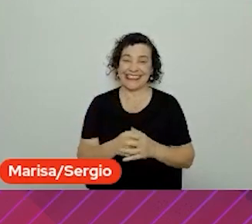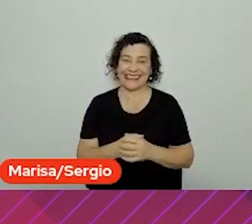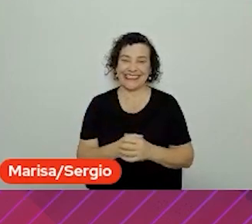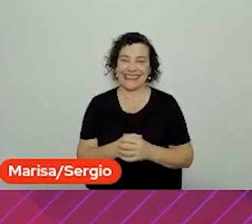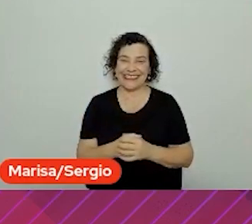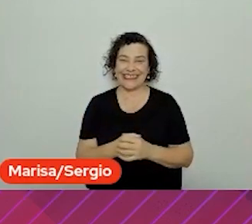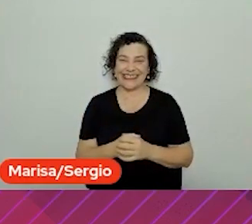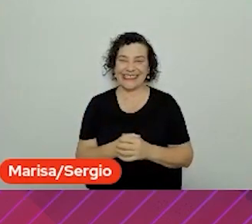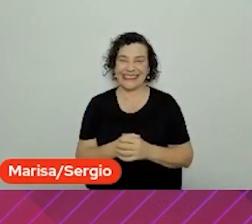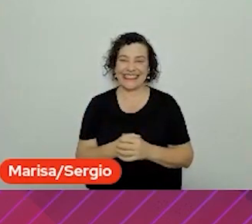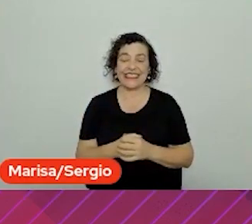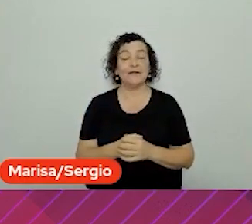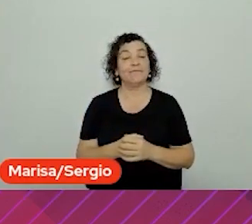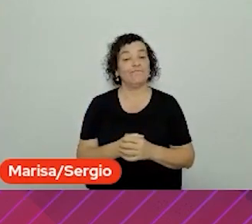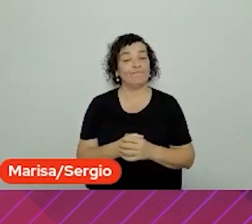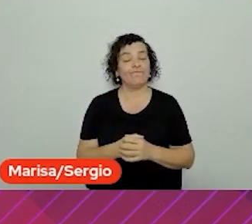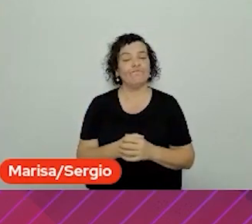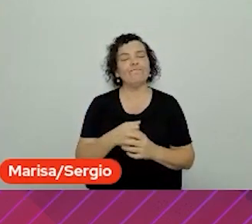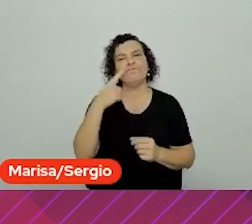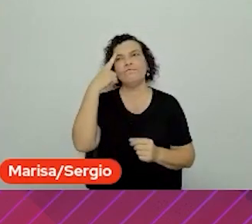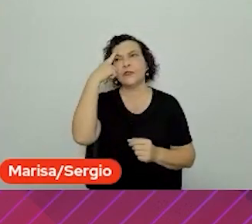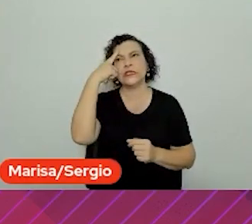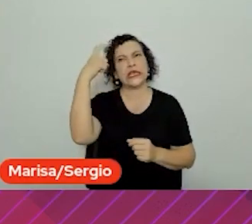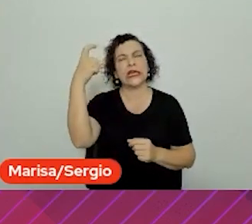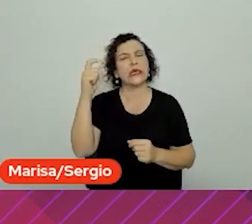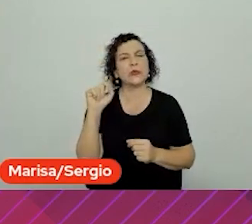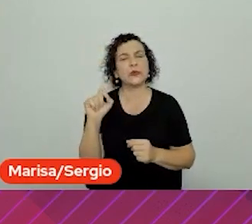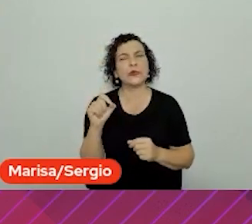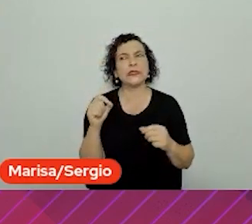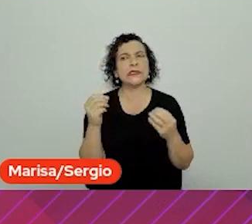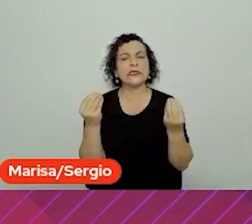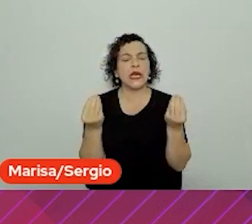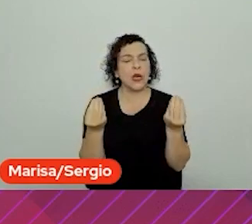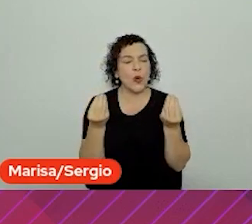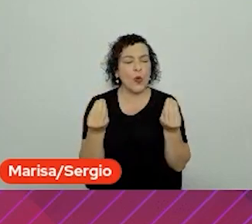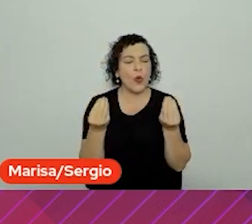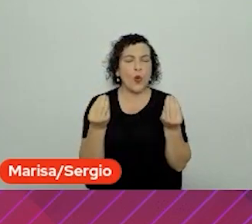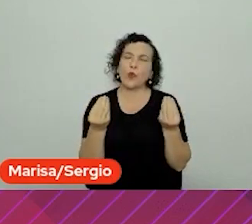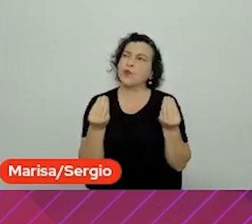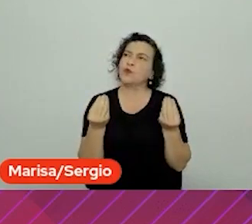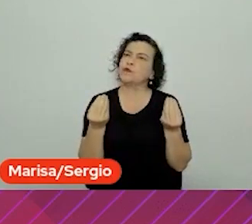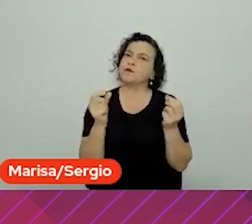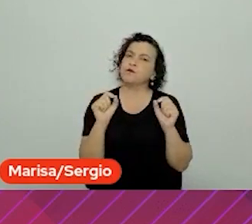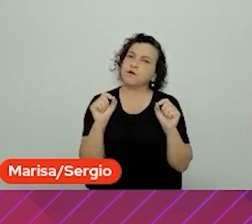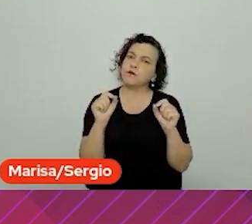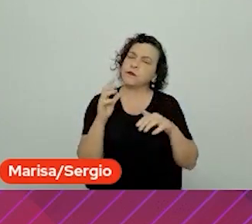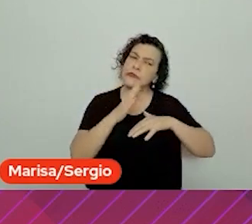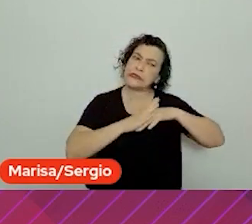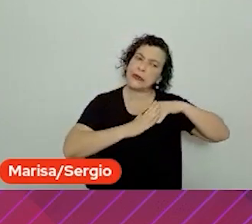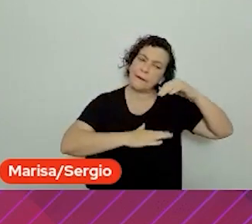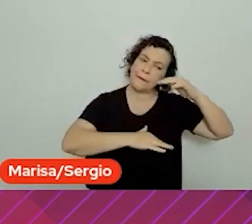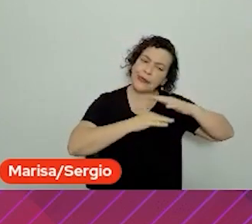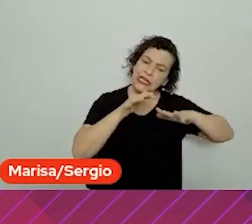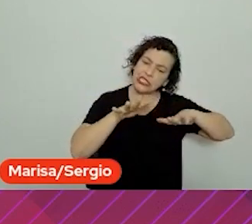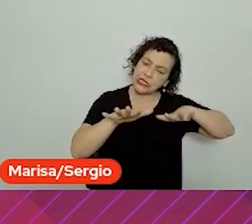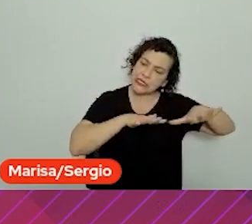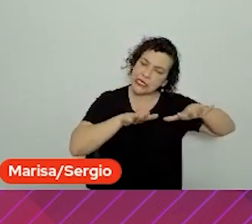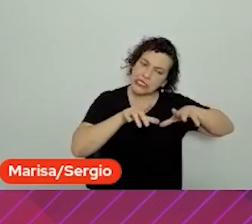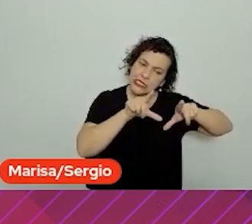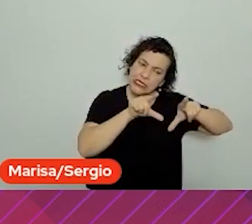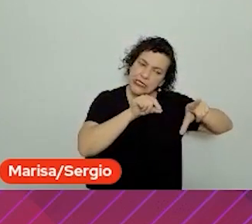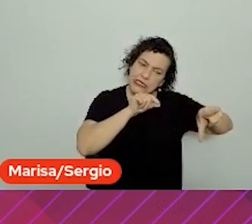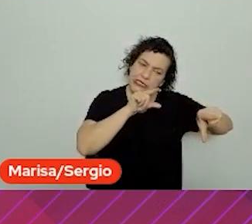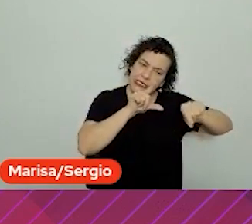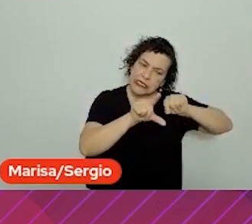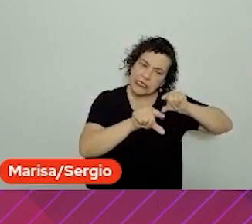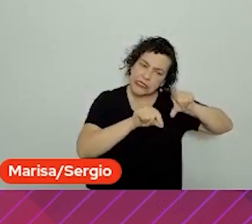Eh, e aqui a ideia é, cara, beleza, como que eu vou fomentar a adoção de práticas ágeis sem